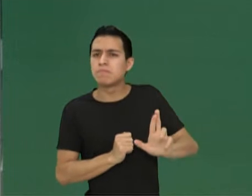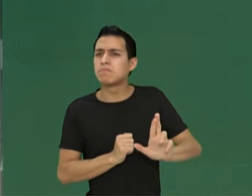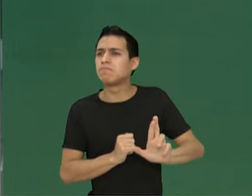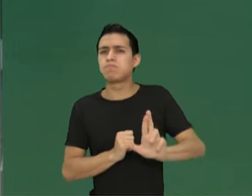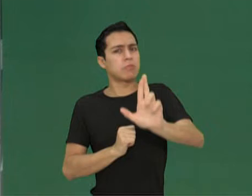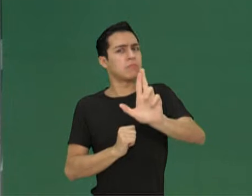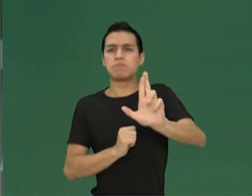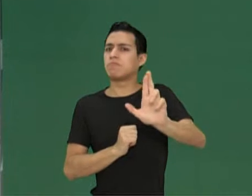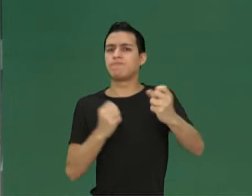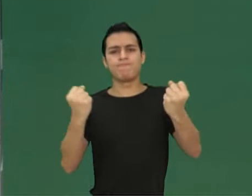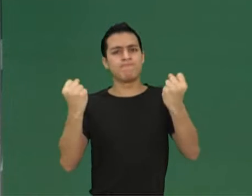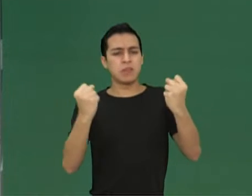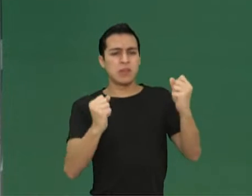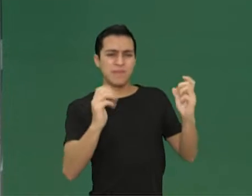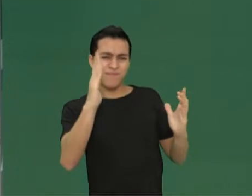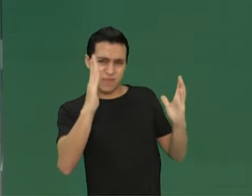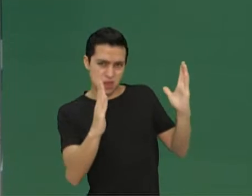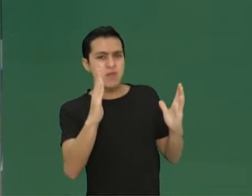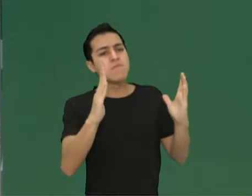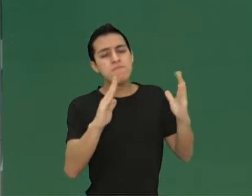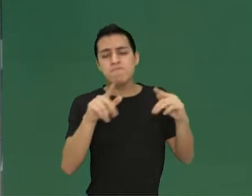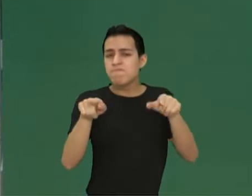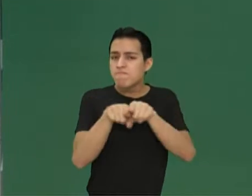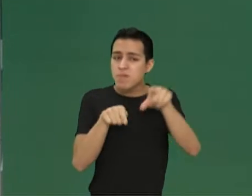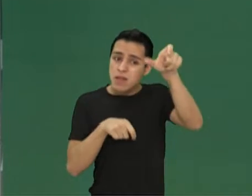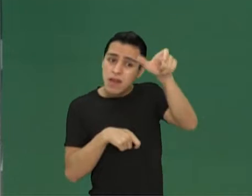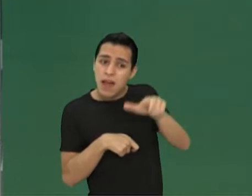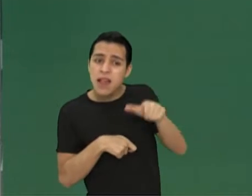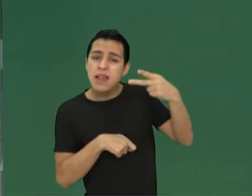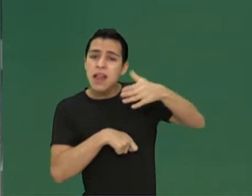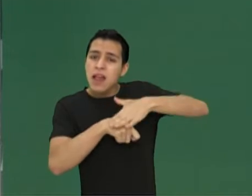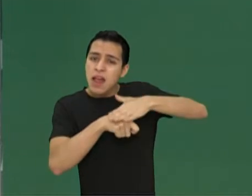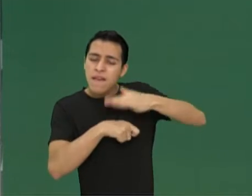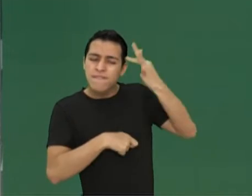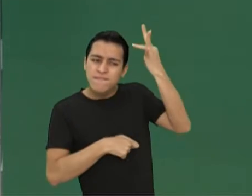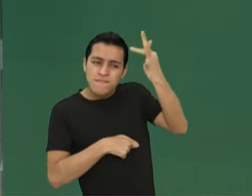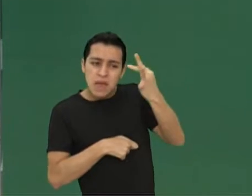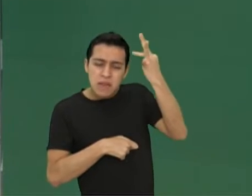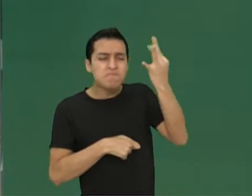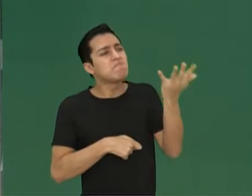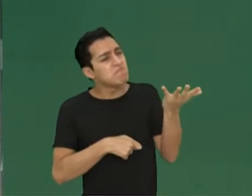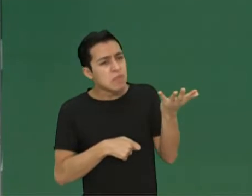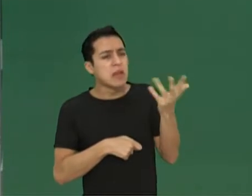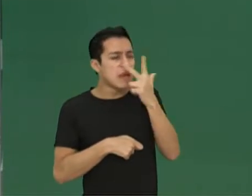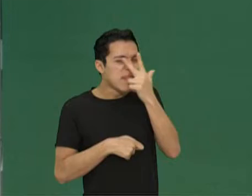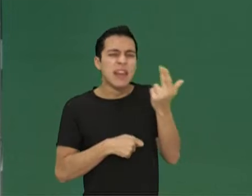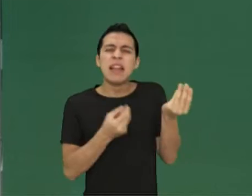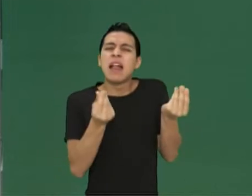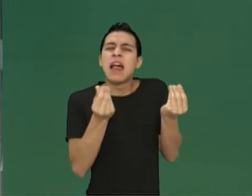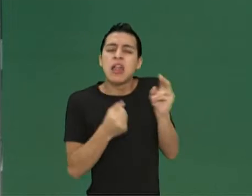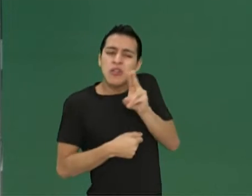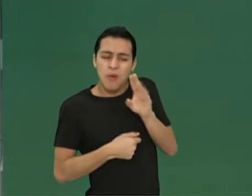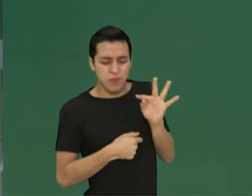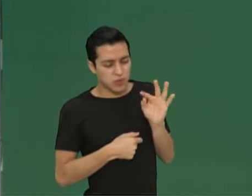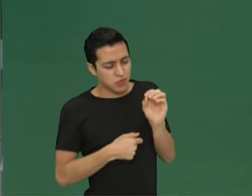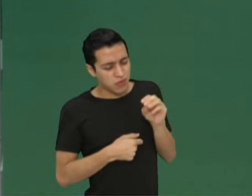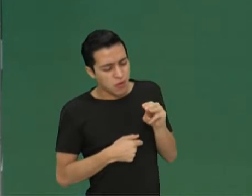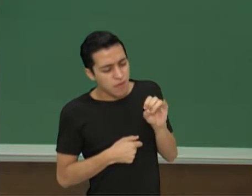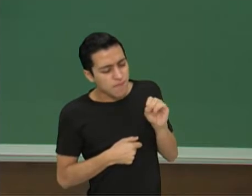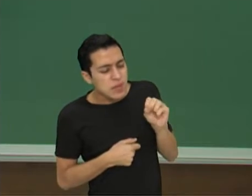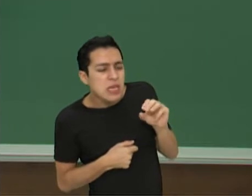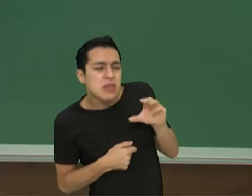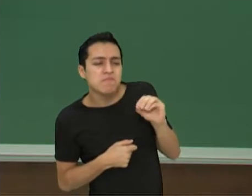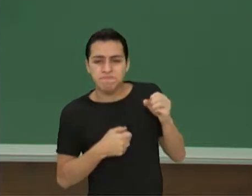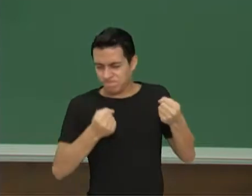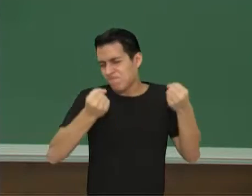desse período da escolástica, tá? E ele vai ter sua filosofia que a gente considera como o tomismo, tá? O que vai ser o tomismo, né?